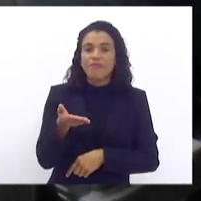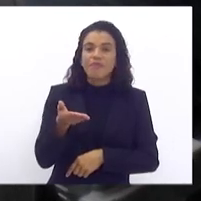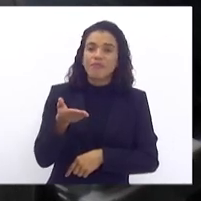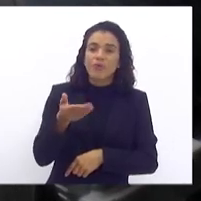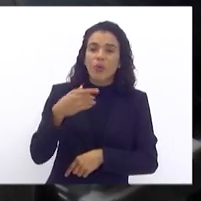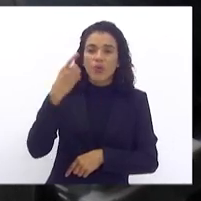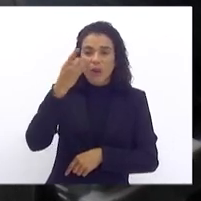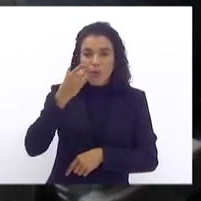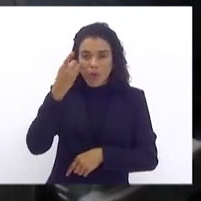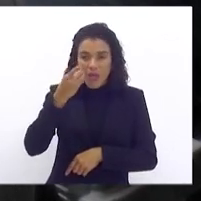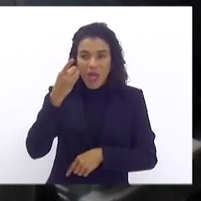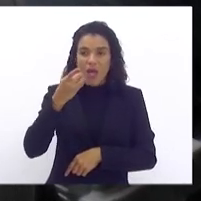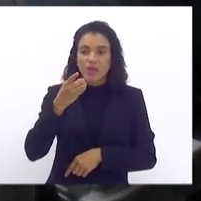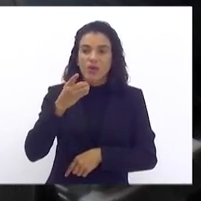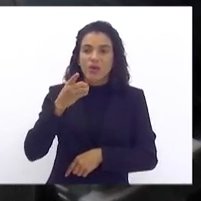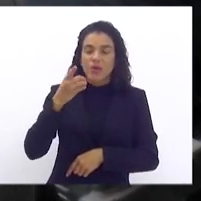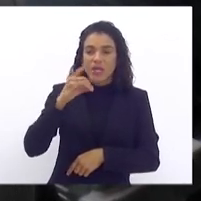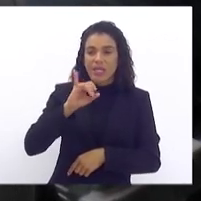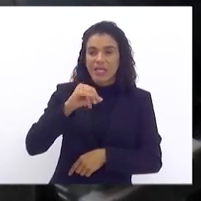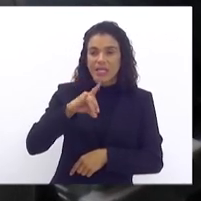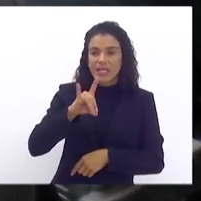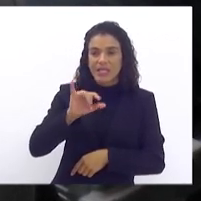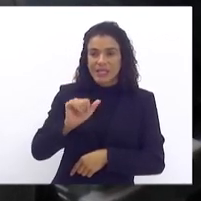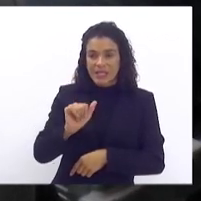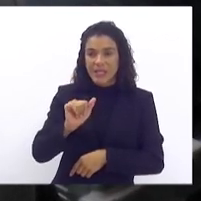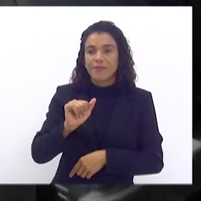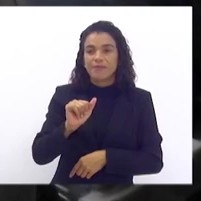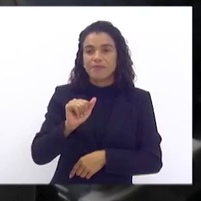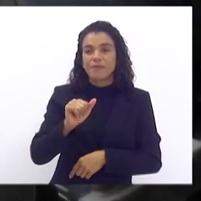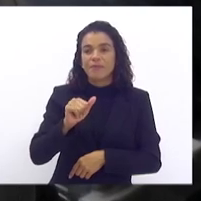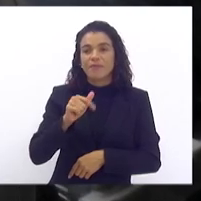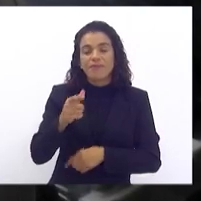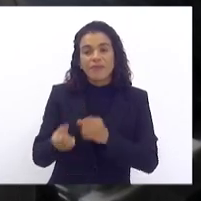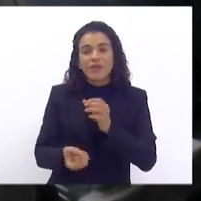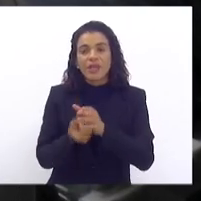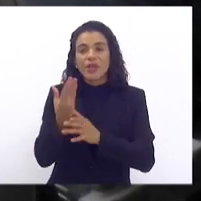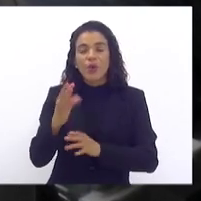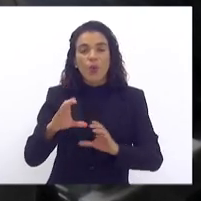deputados, a deputada Índia, o deputado Luiz Paulo, foi criado um GT